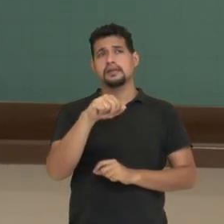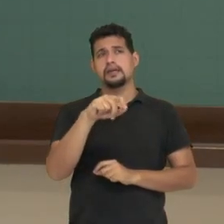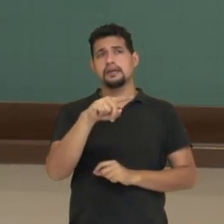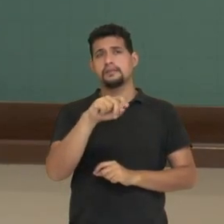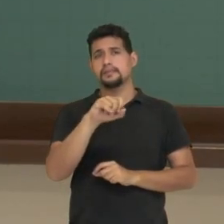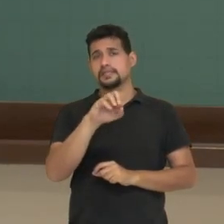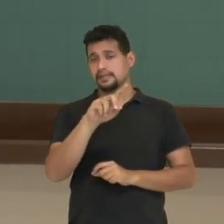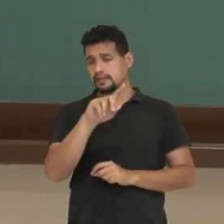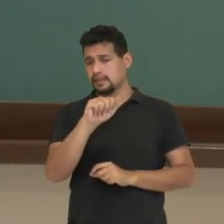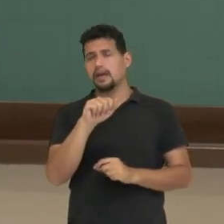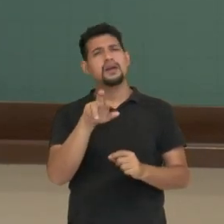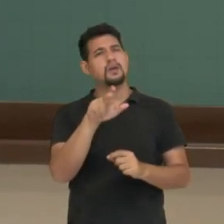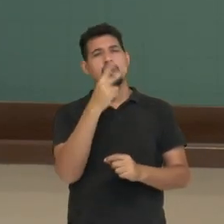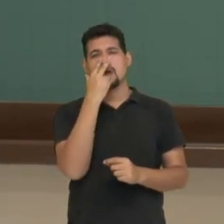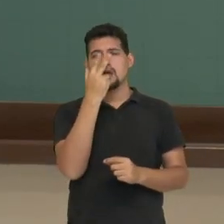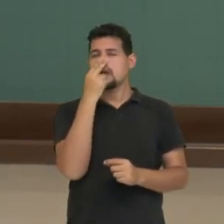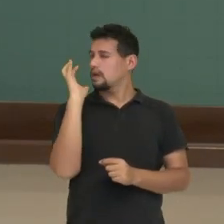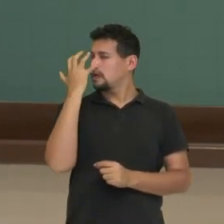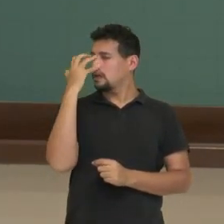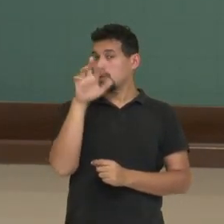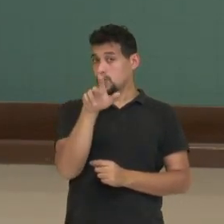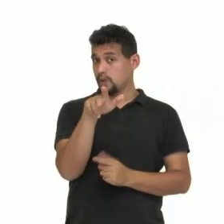a de cachorros, tá?